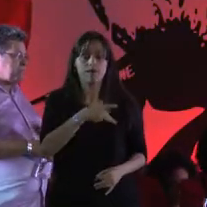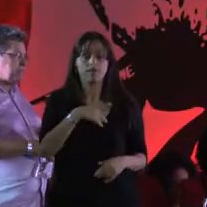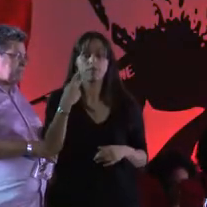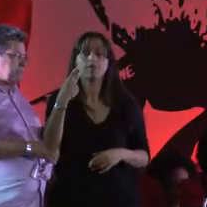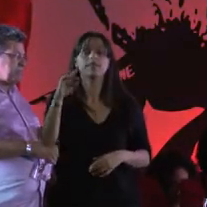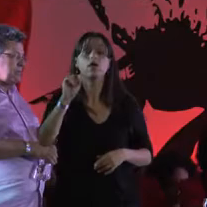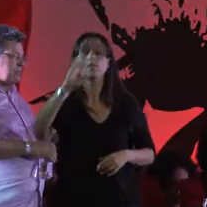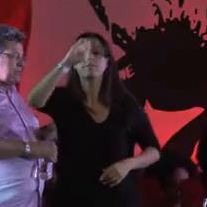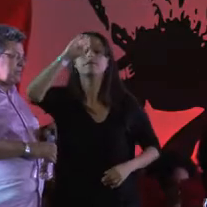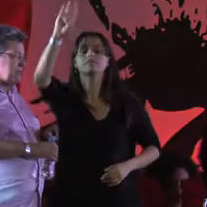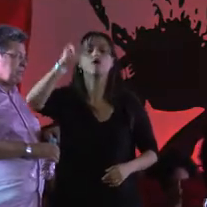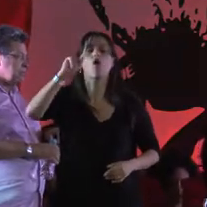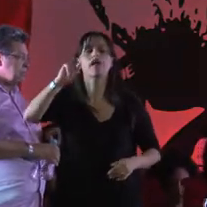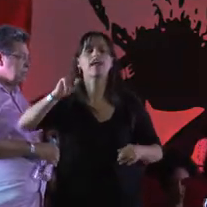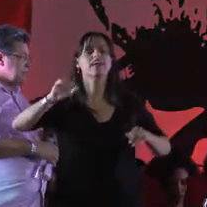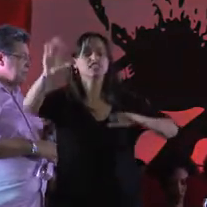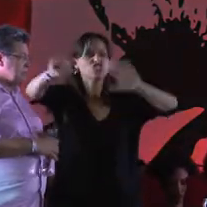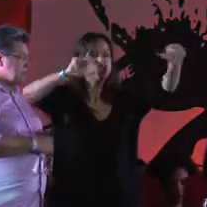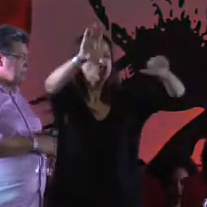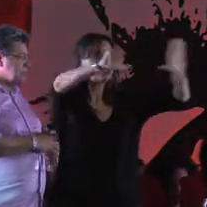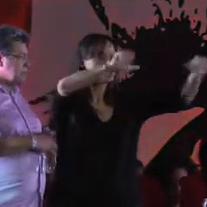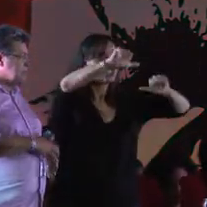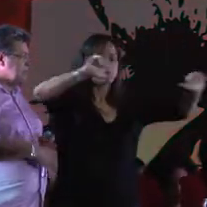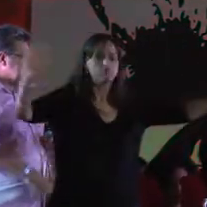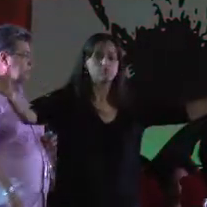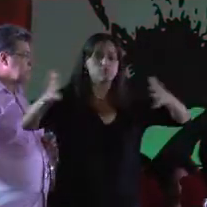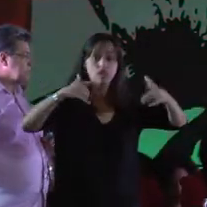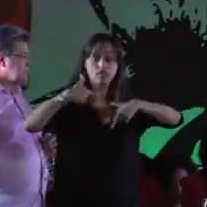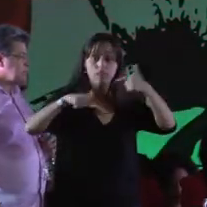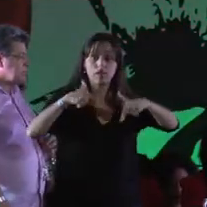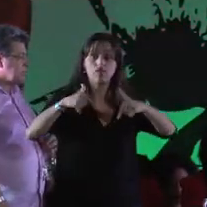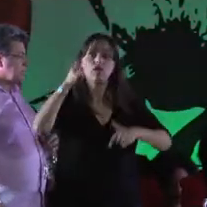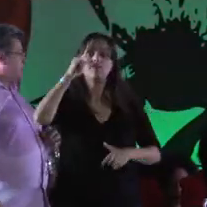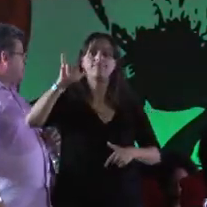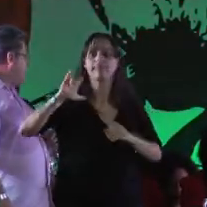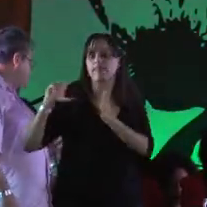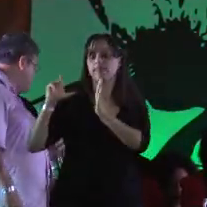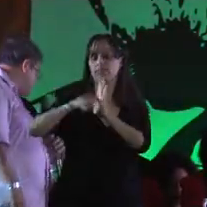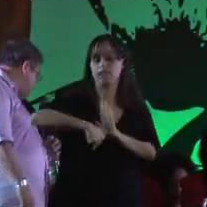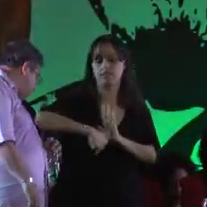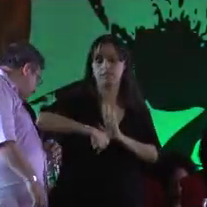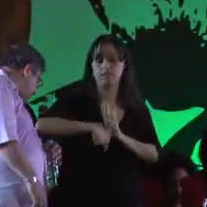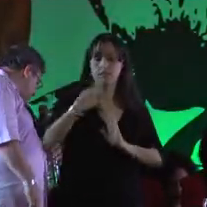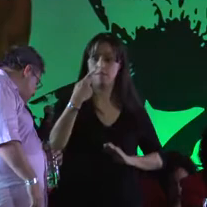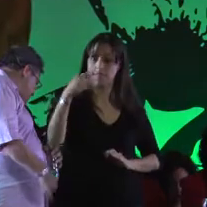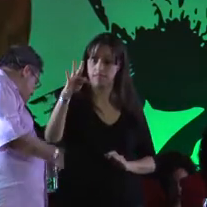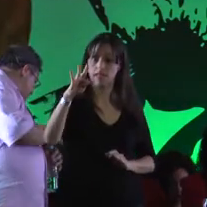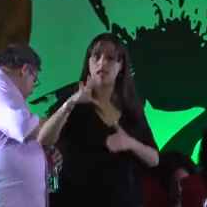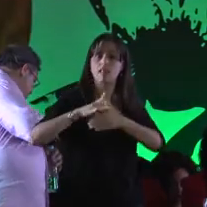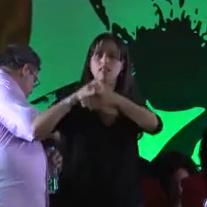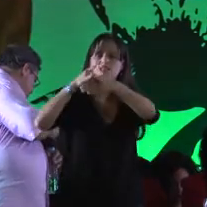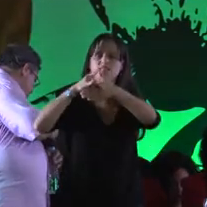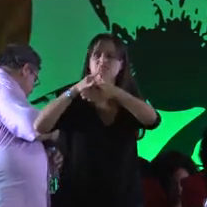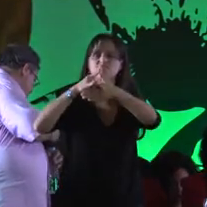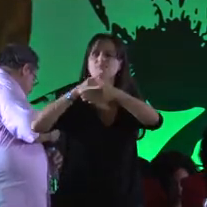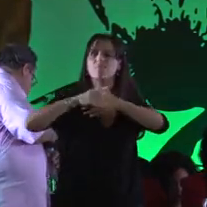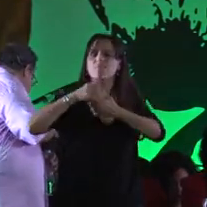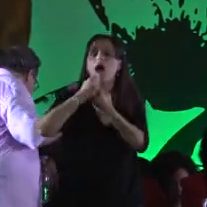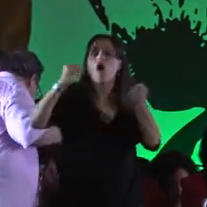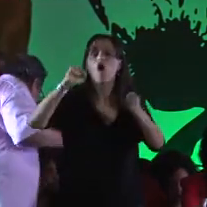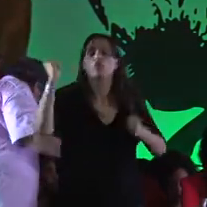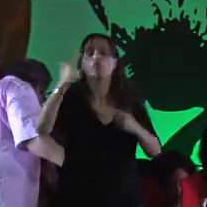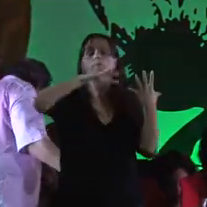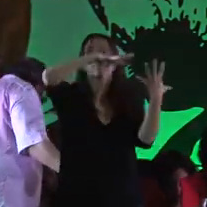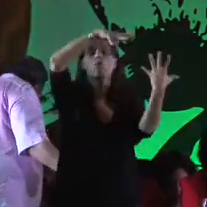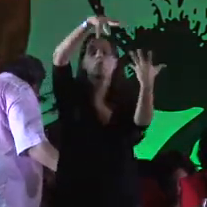para tirar o trabalhador brasileiro do atraso. E o PT tem a maior liderança construída no mundo da